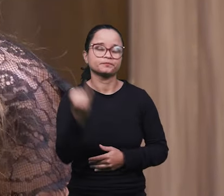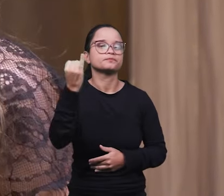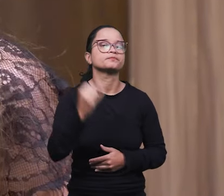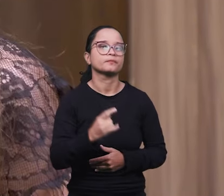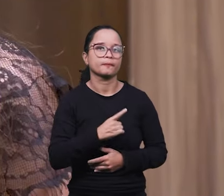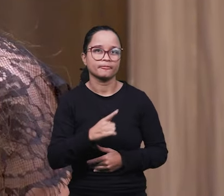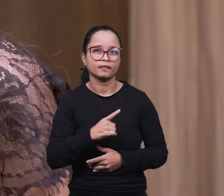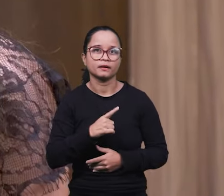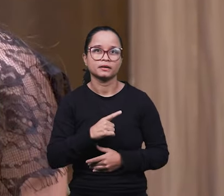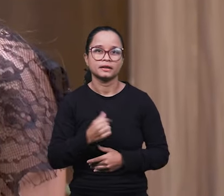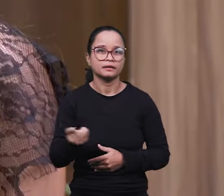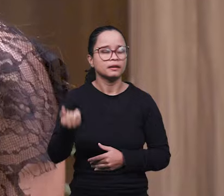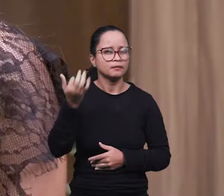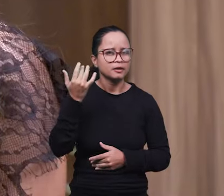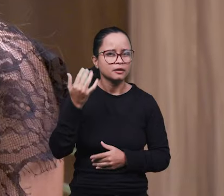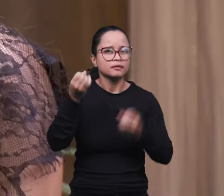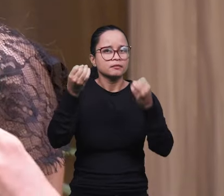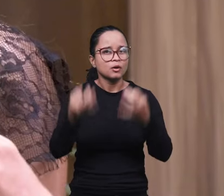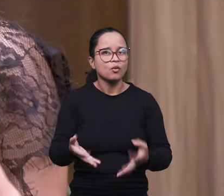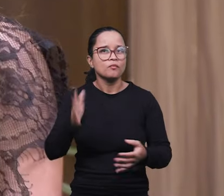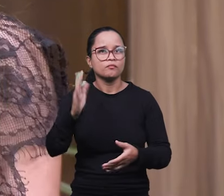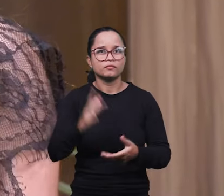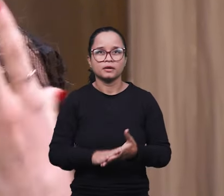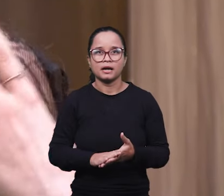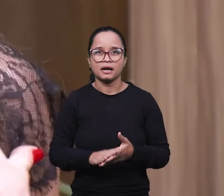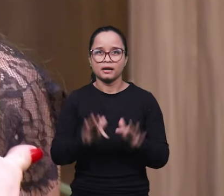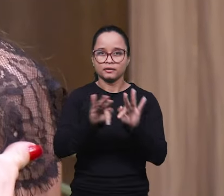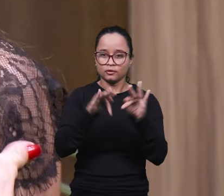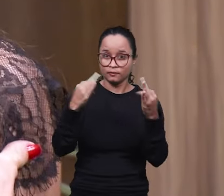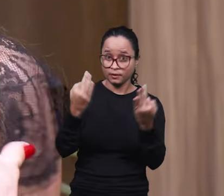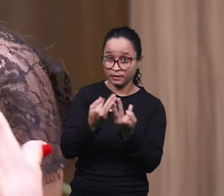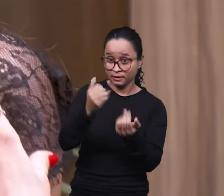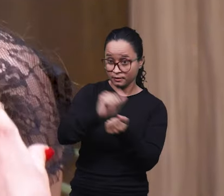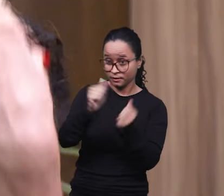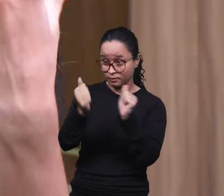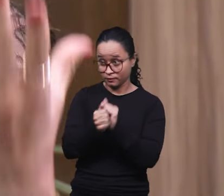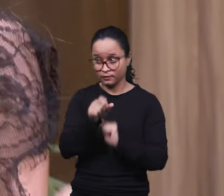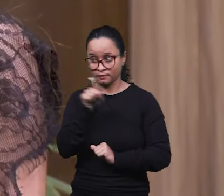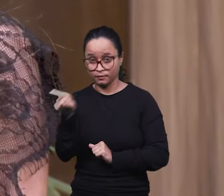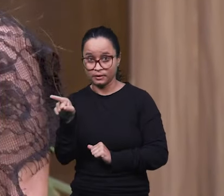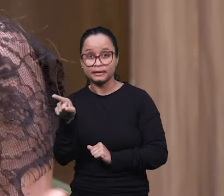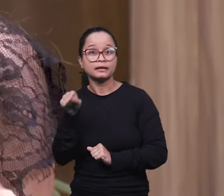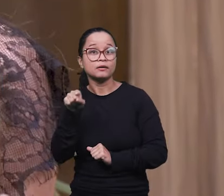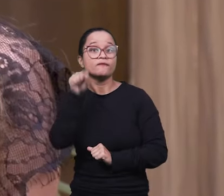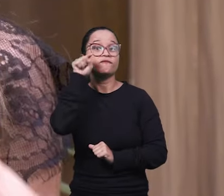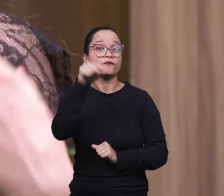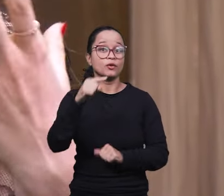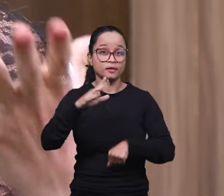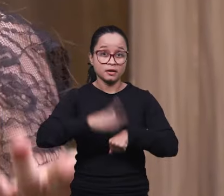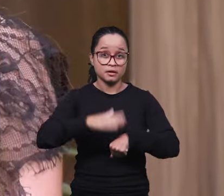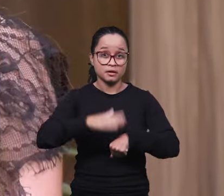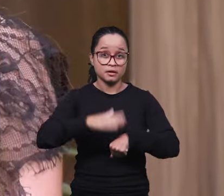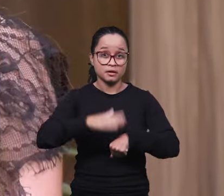comentou no Episódio Passado que não é você não é a família que vai se adaptar a você é você que vai se adaptar a família você que vai se adaptar à aquela experiência que